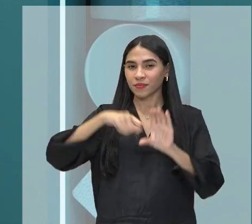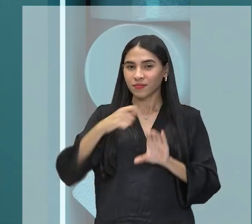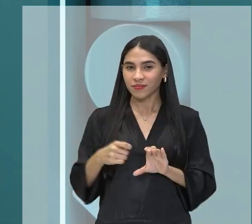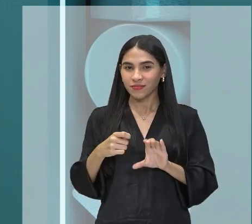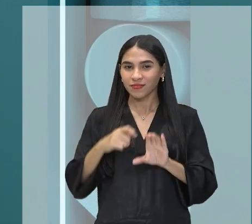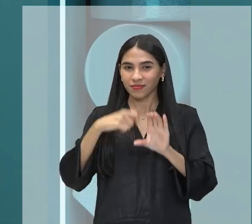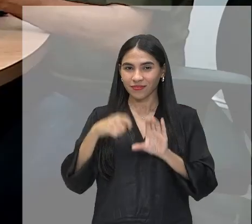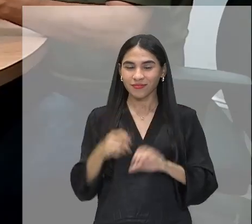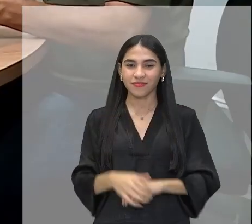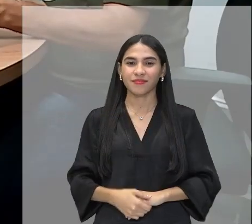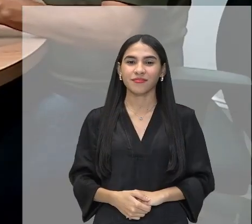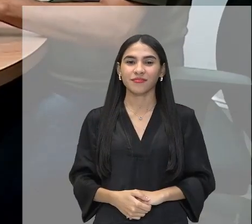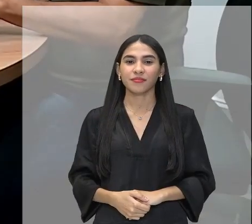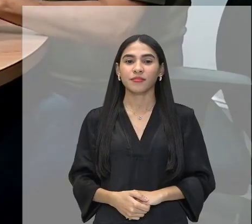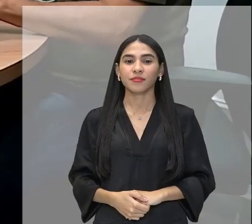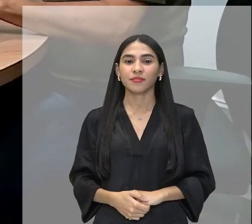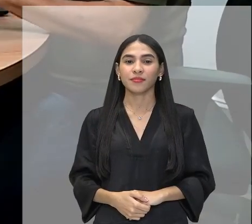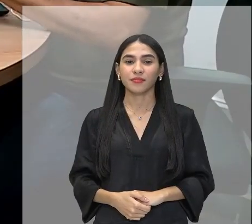nosso vídeo.